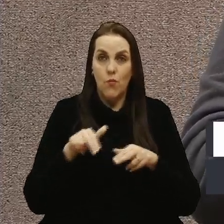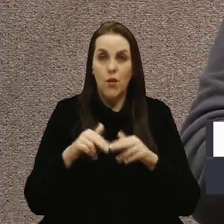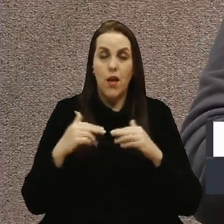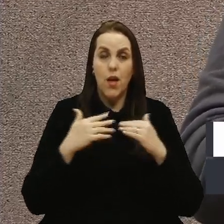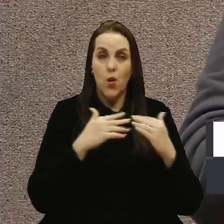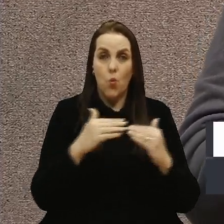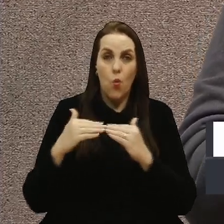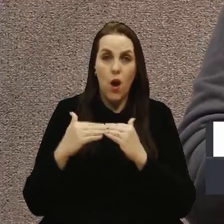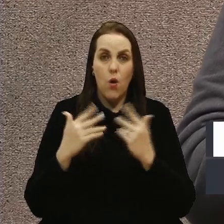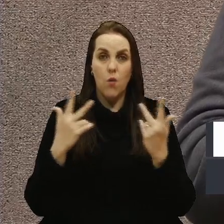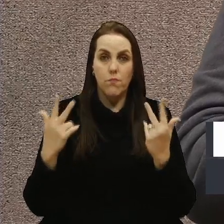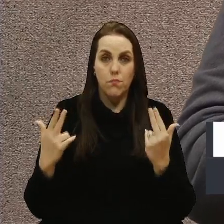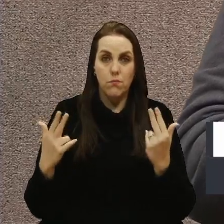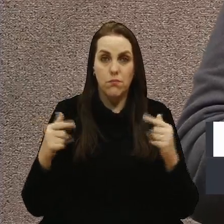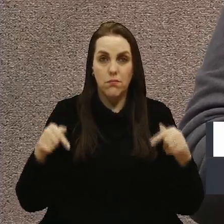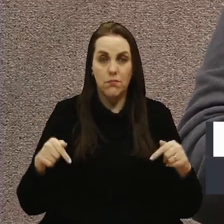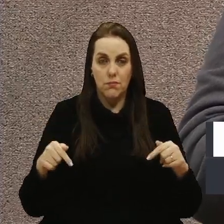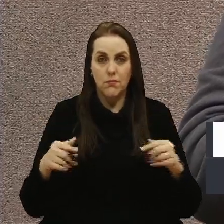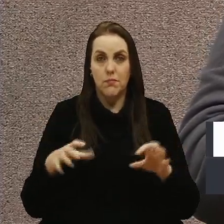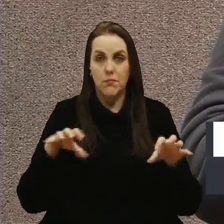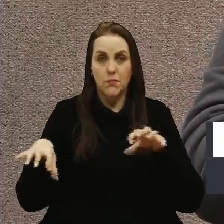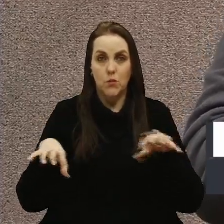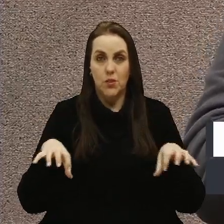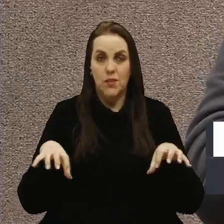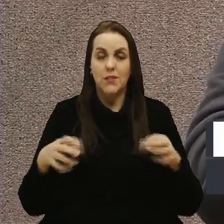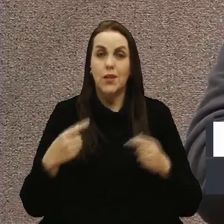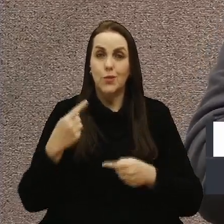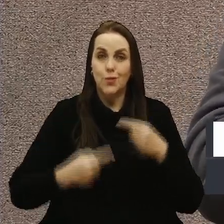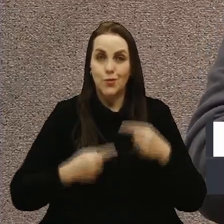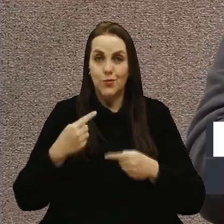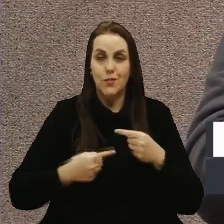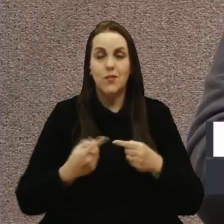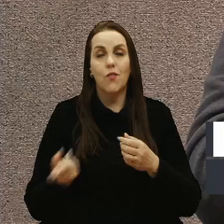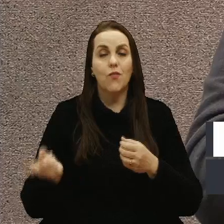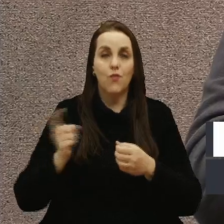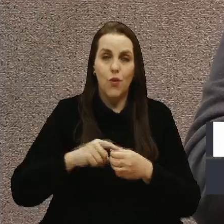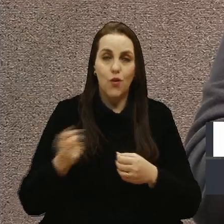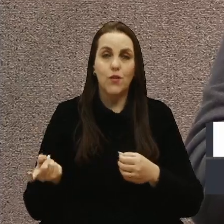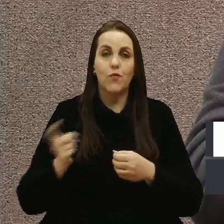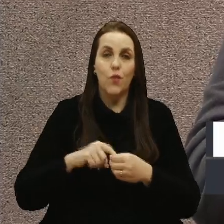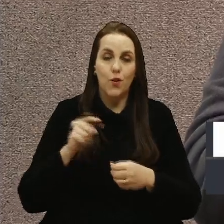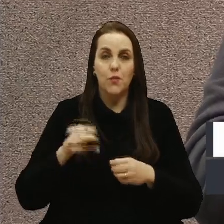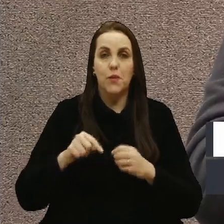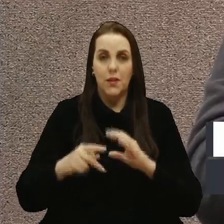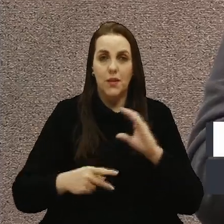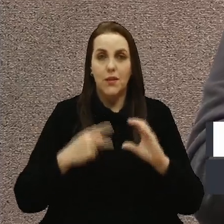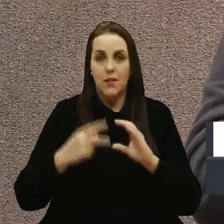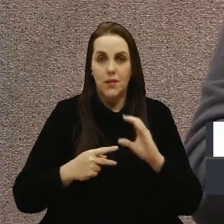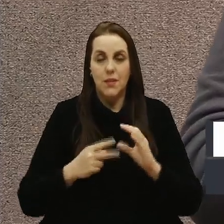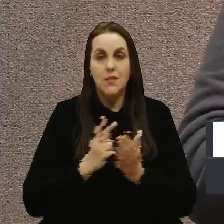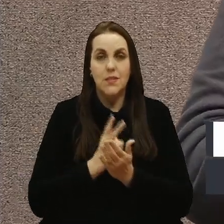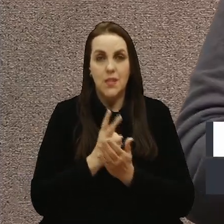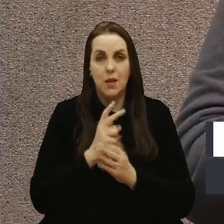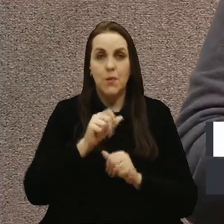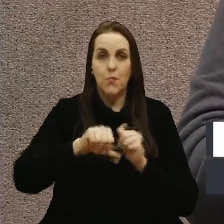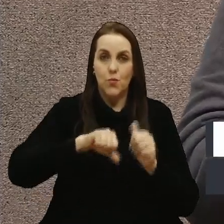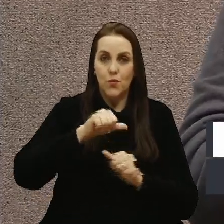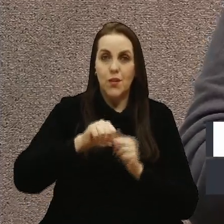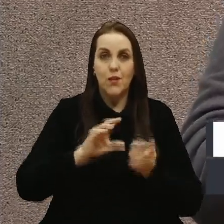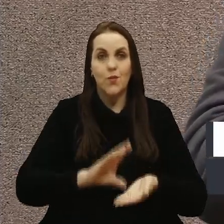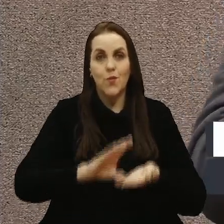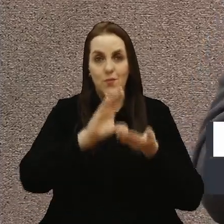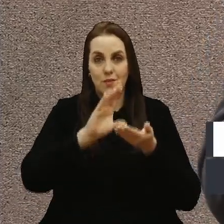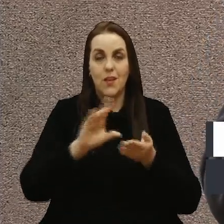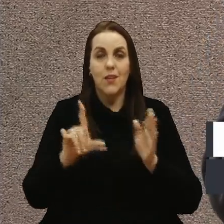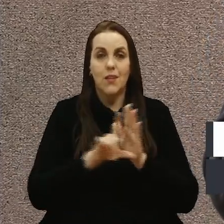da paridade entre os poderes. Então, essa discussão, ela volta e meia retorna a esta casa. Toda vez que nós vamos tratar de uma reformulação de conselhos aqui de